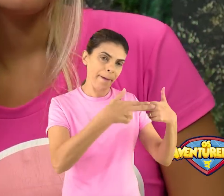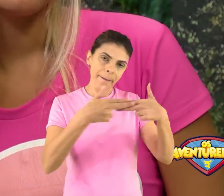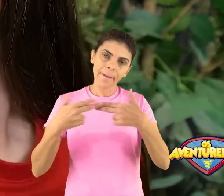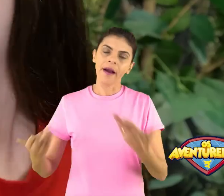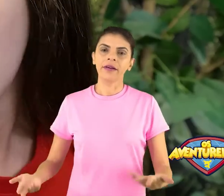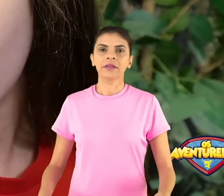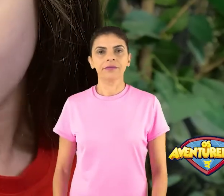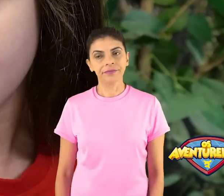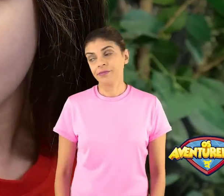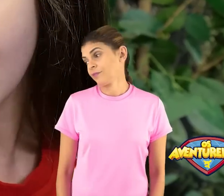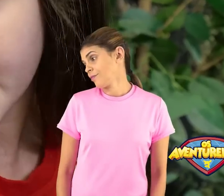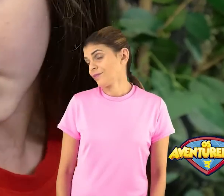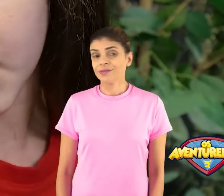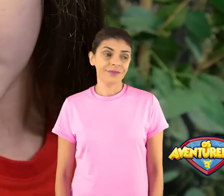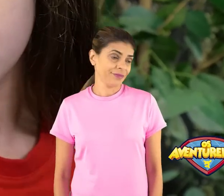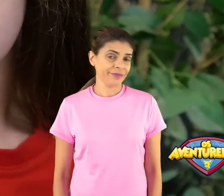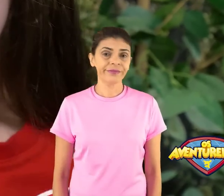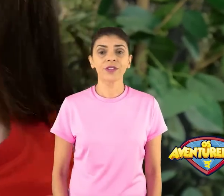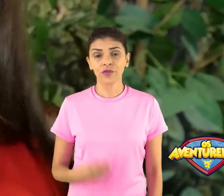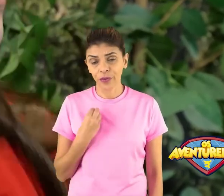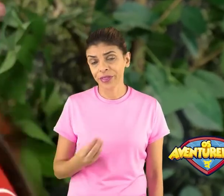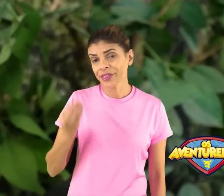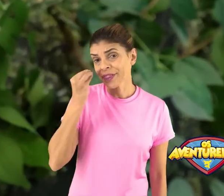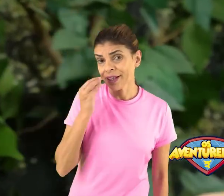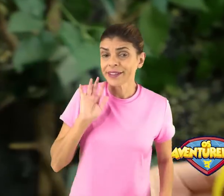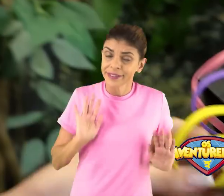Bom Lá vou eu